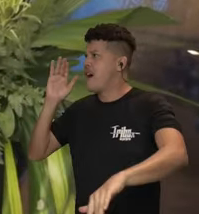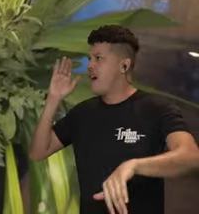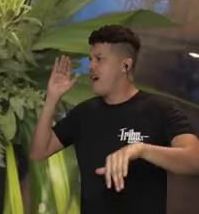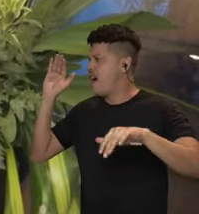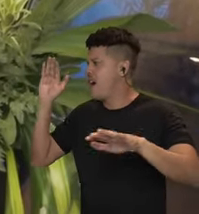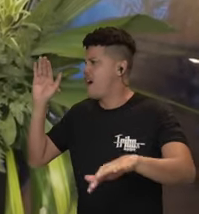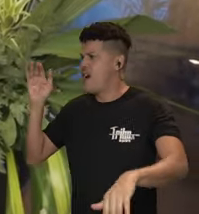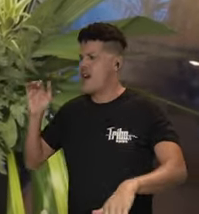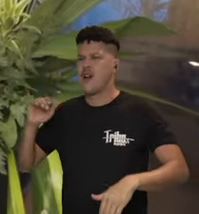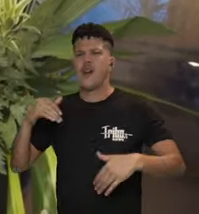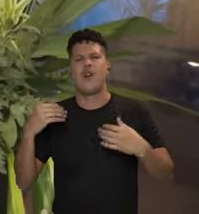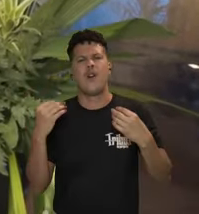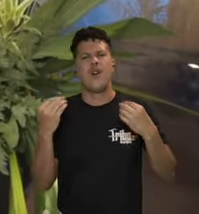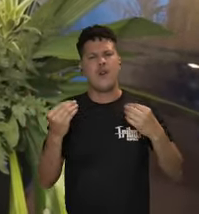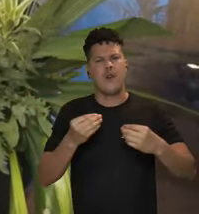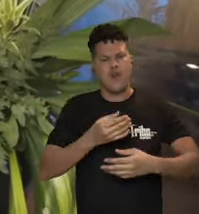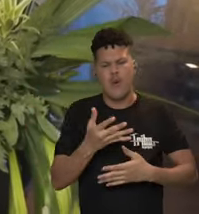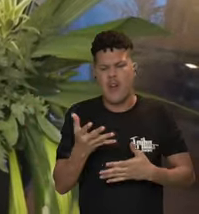quanto vale